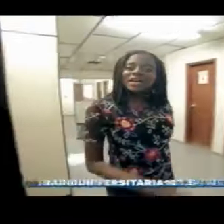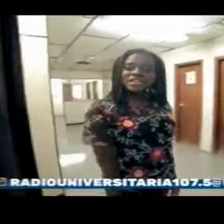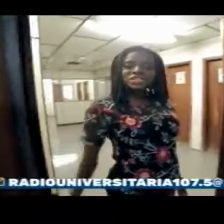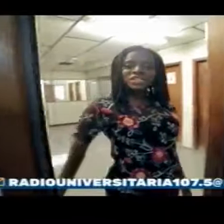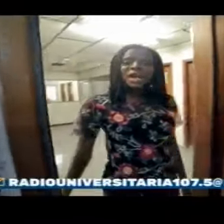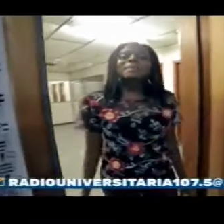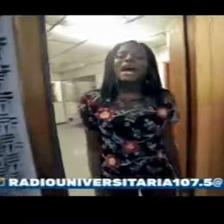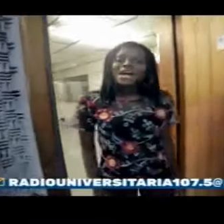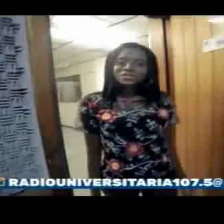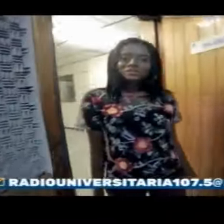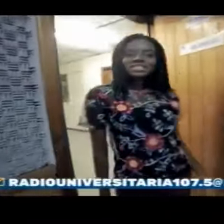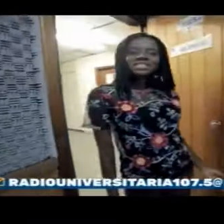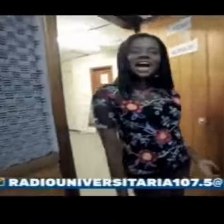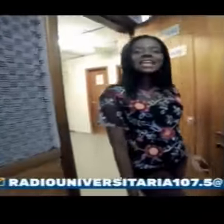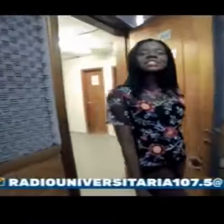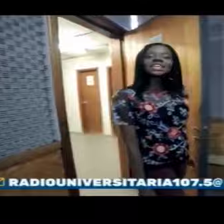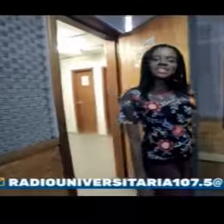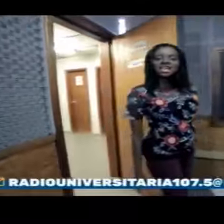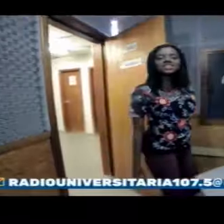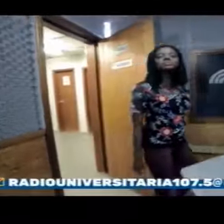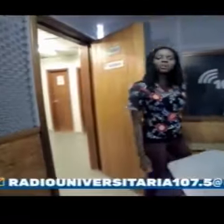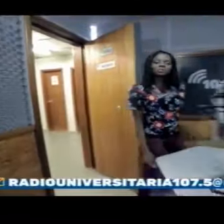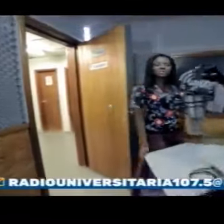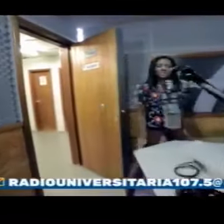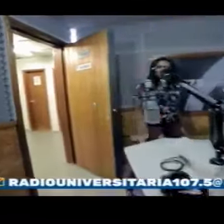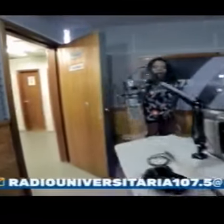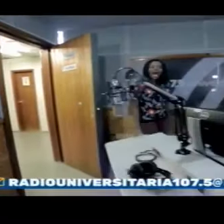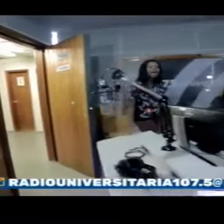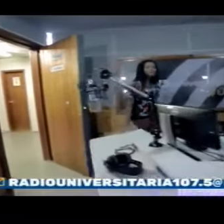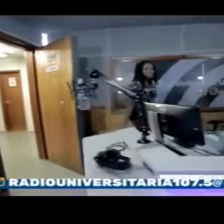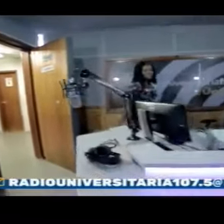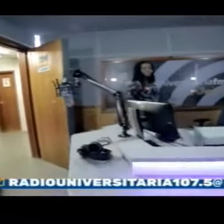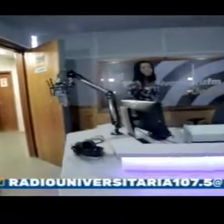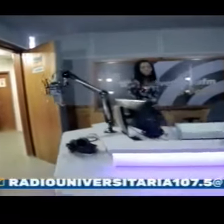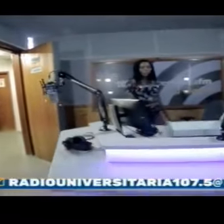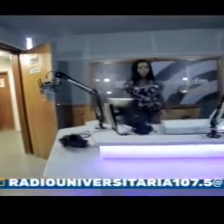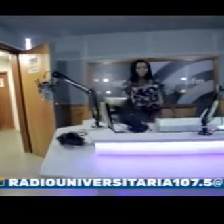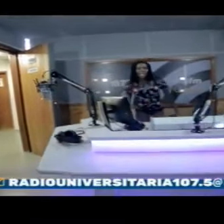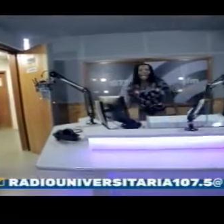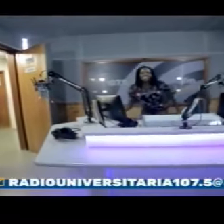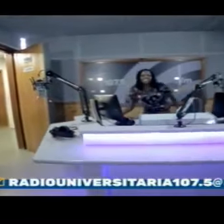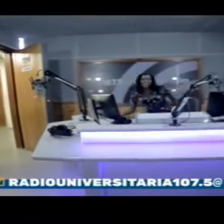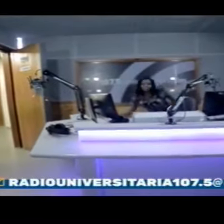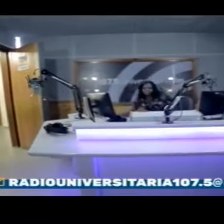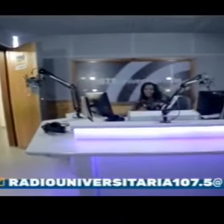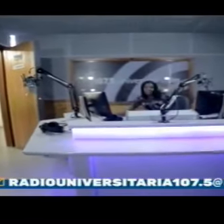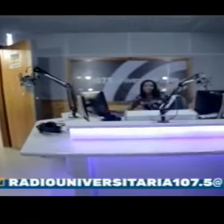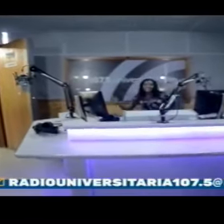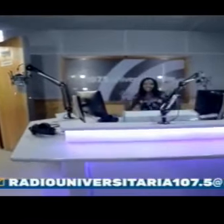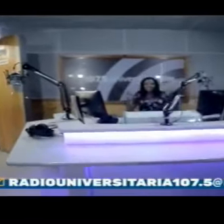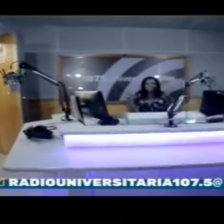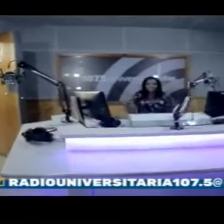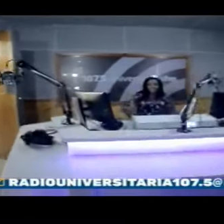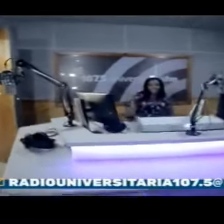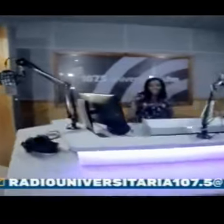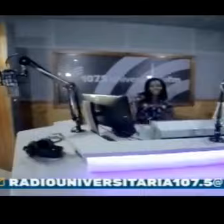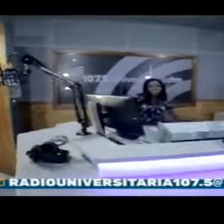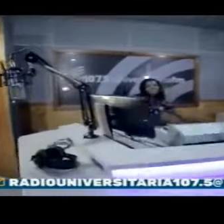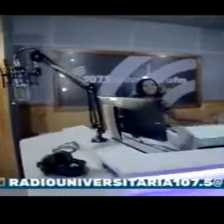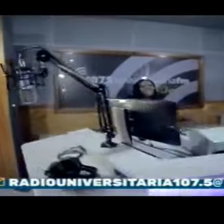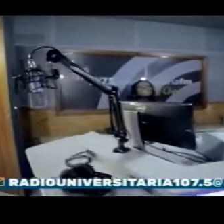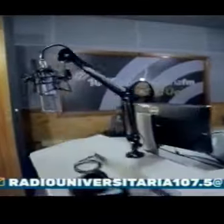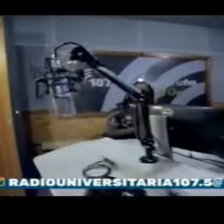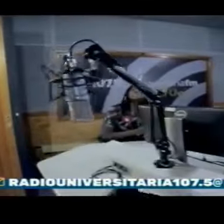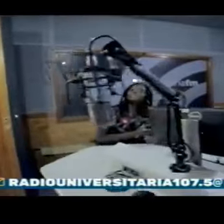envia pra gente, pra rádio universitária 107.5, arroba gmail.com. A gente quer ouvir o que está sendo produzido aqui.